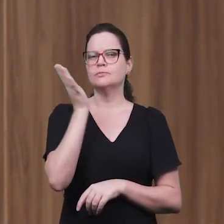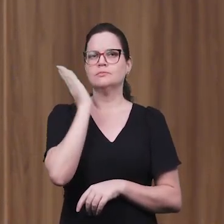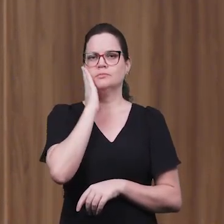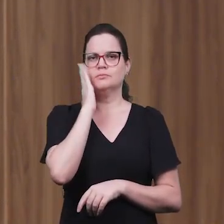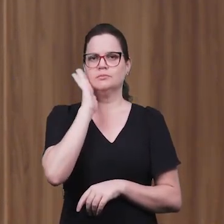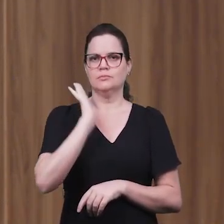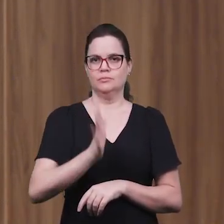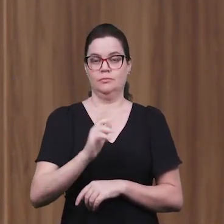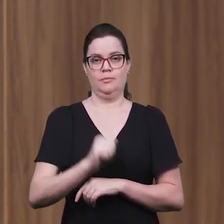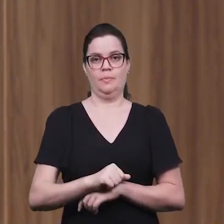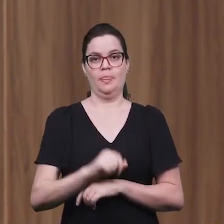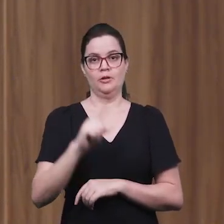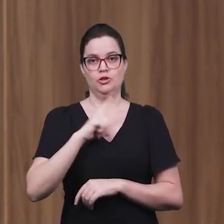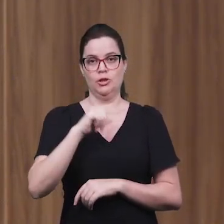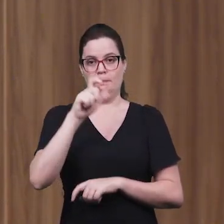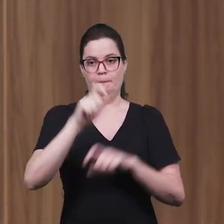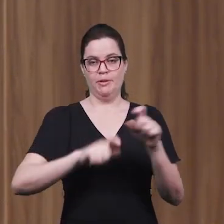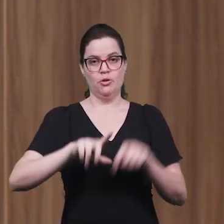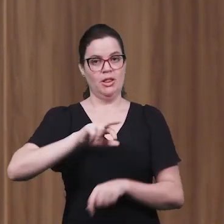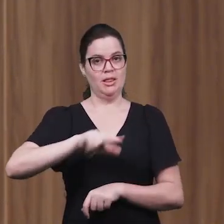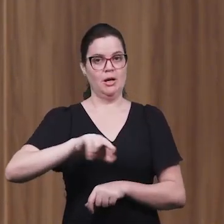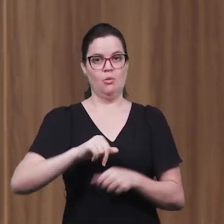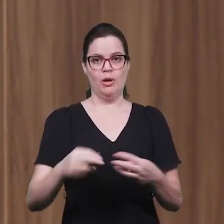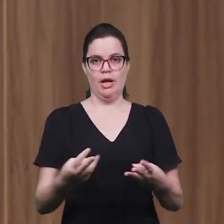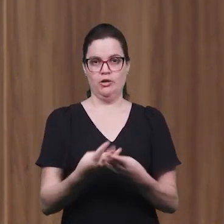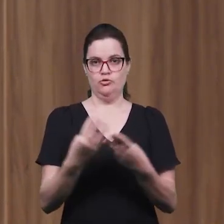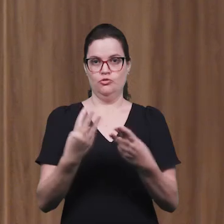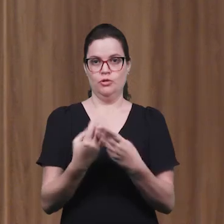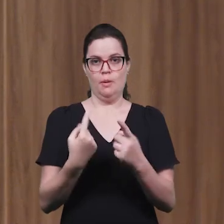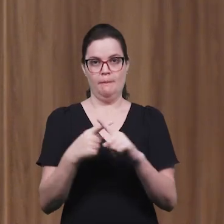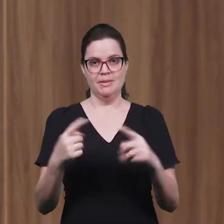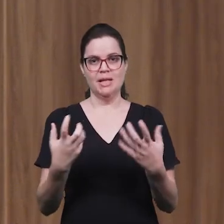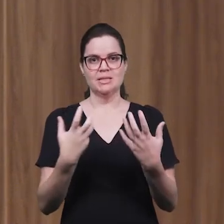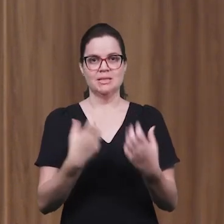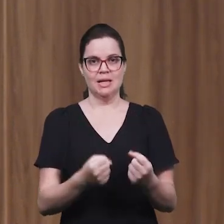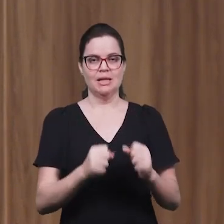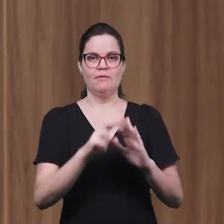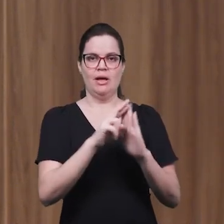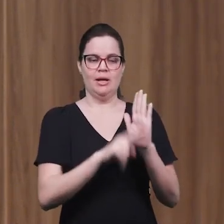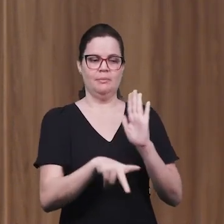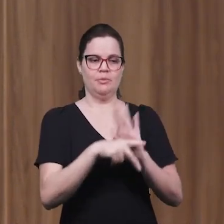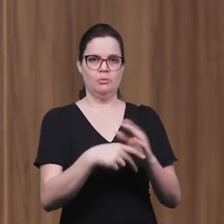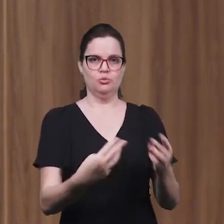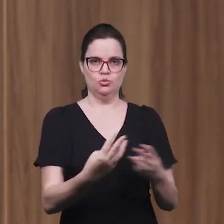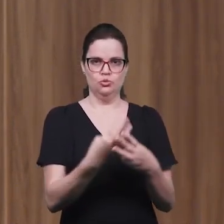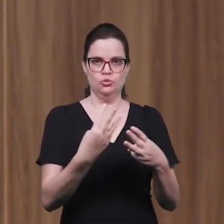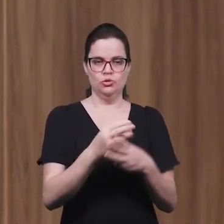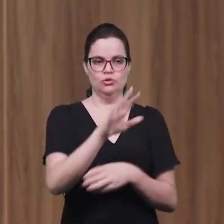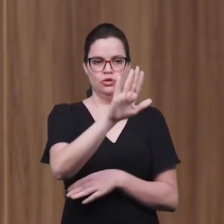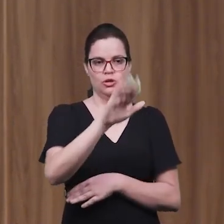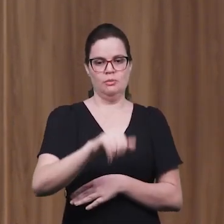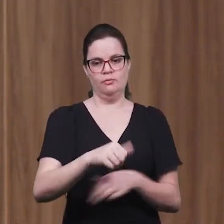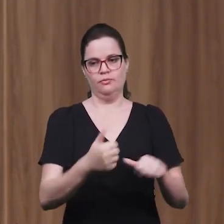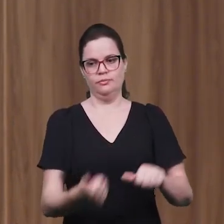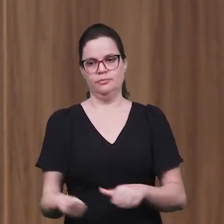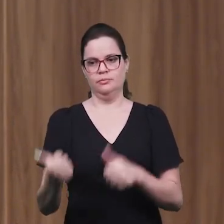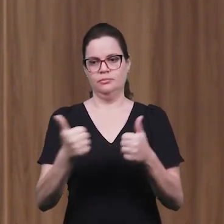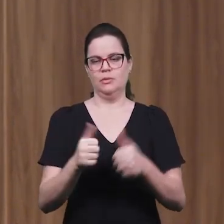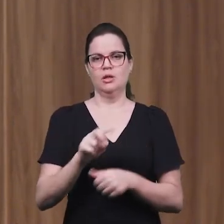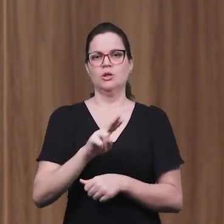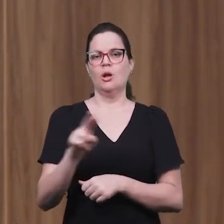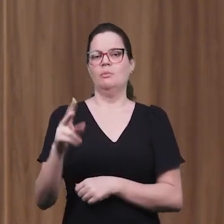batismo dos não-judeus que aceitavam o judaísmo, eles eram batizados, chamados